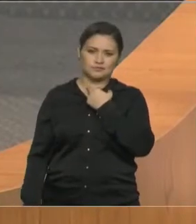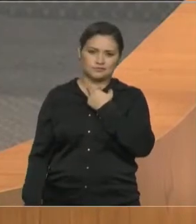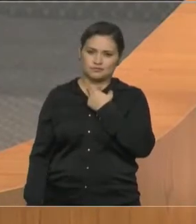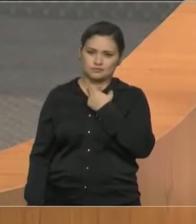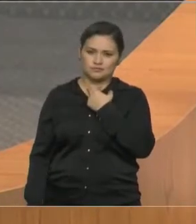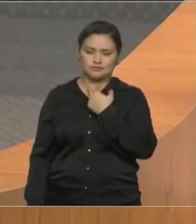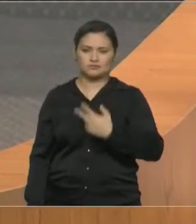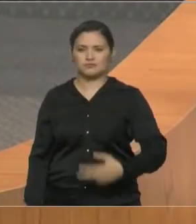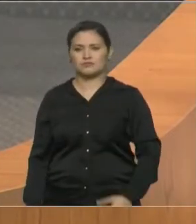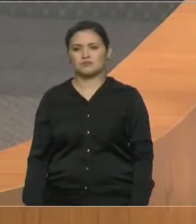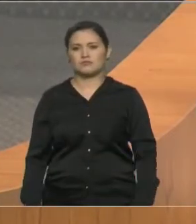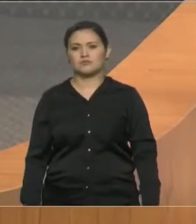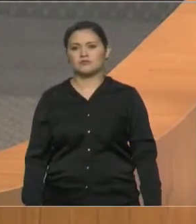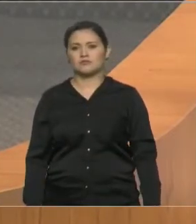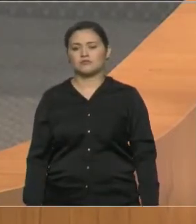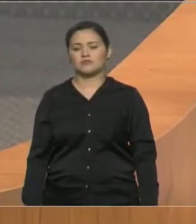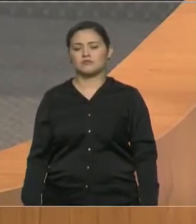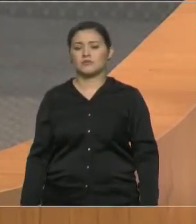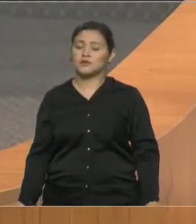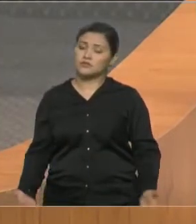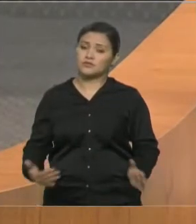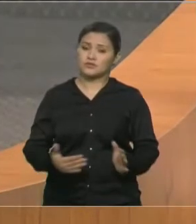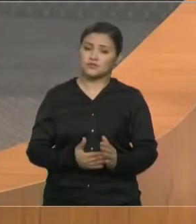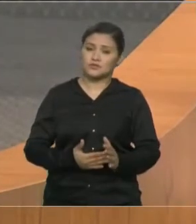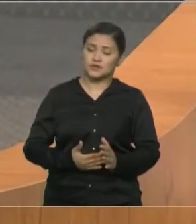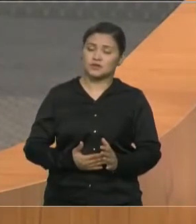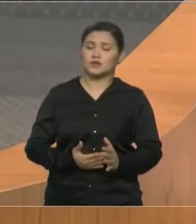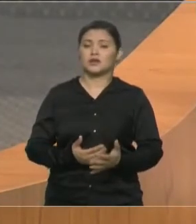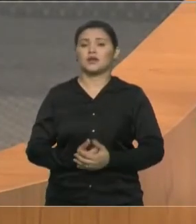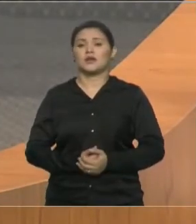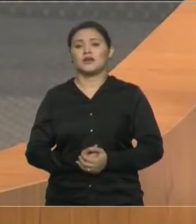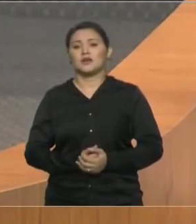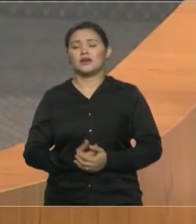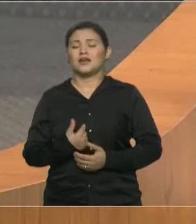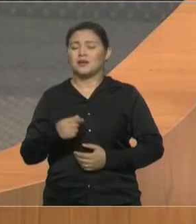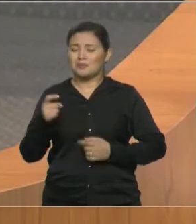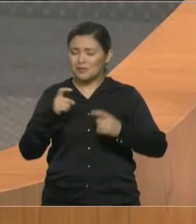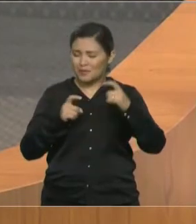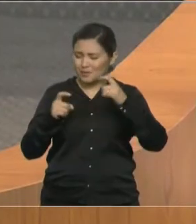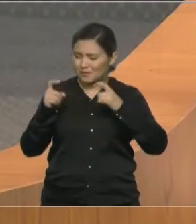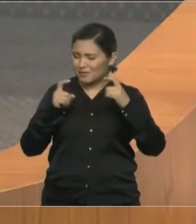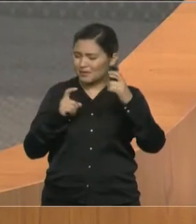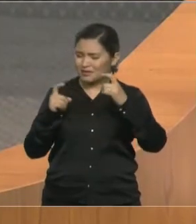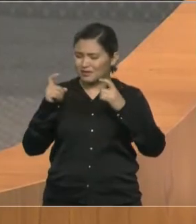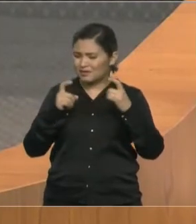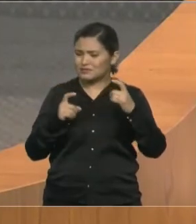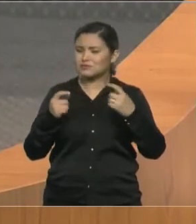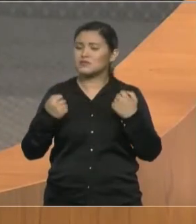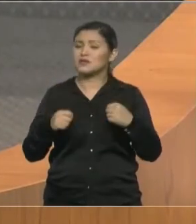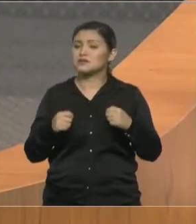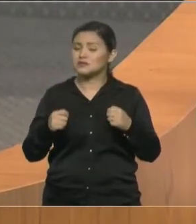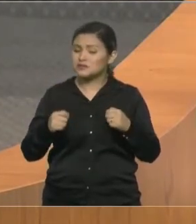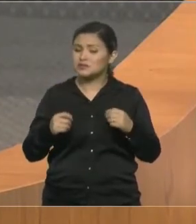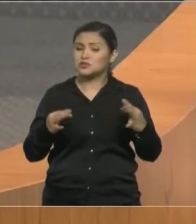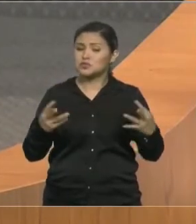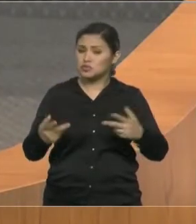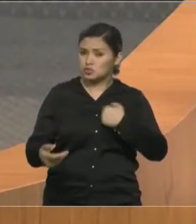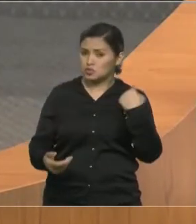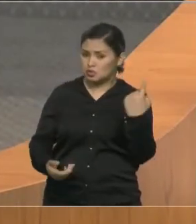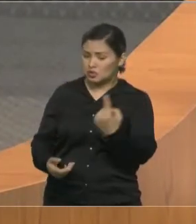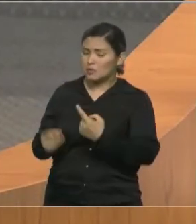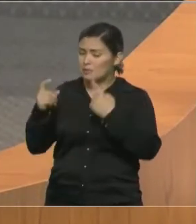presidente da República. Enfim, finalizo minhas palavras deixando essa preocupação que deve ser de todos nós, para que no